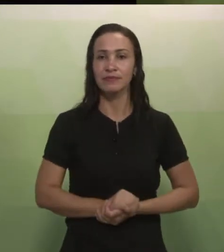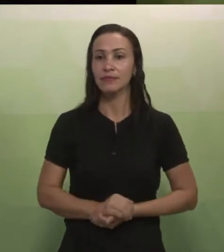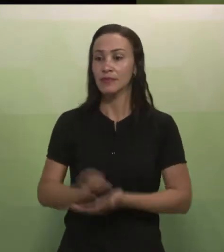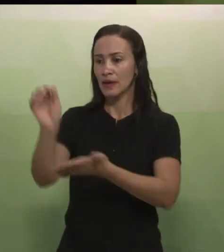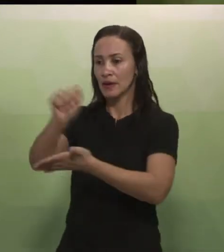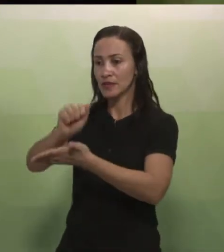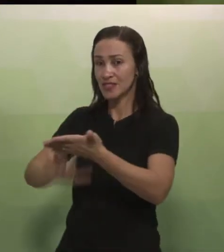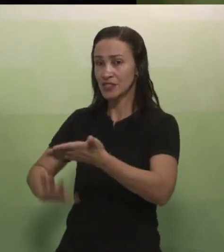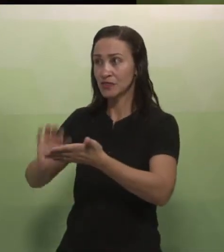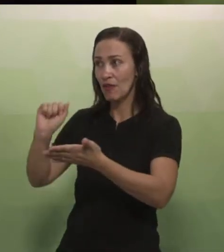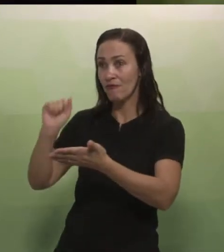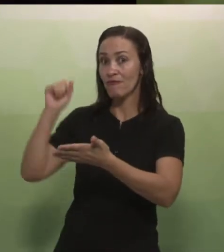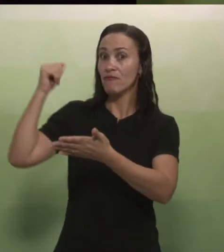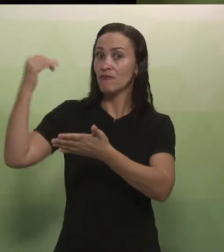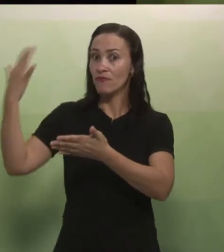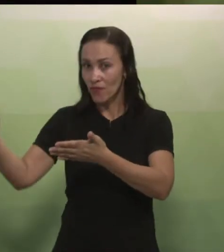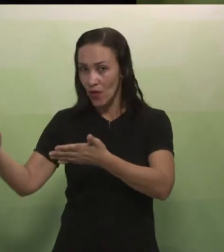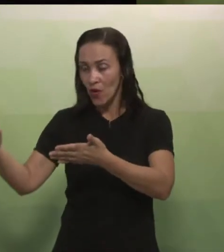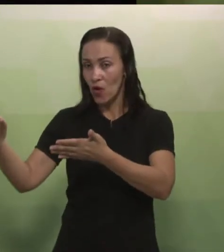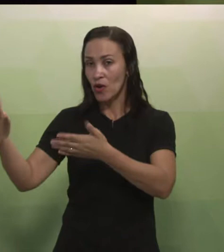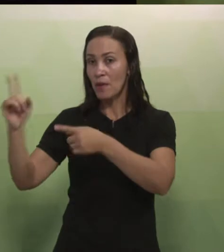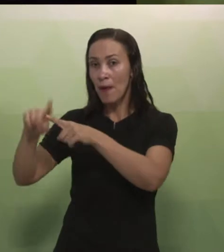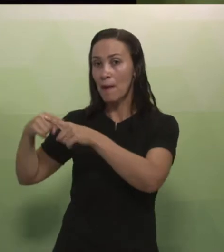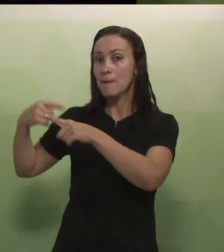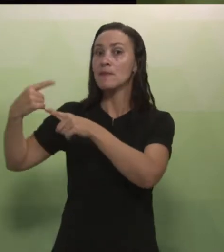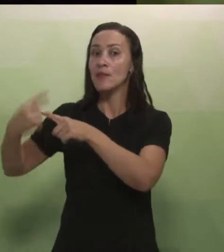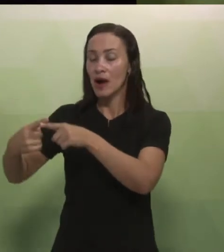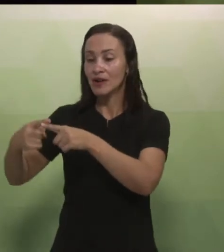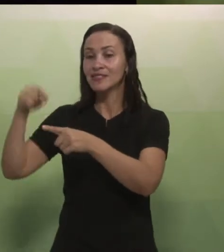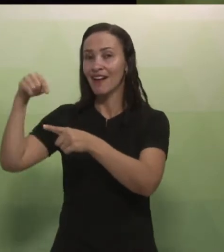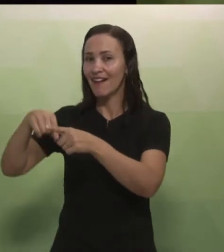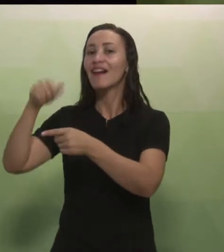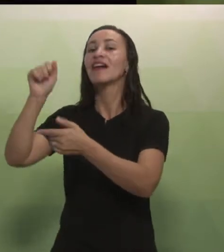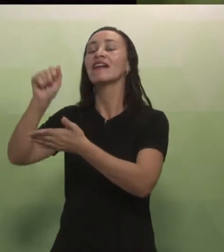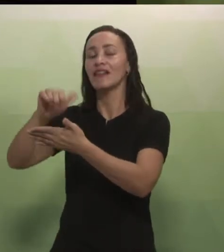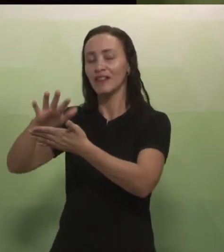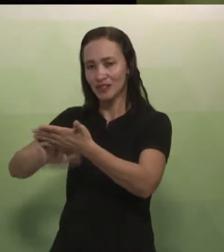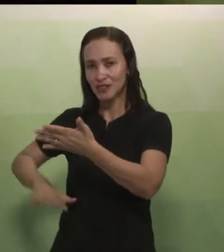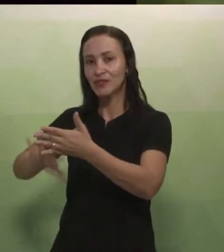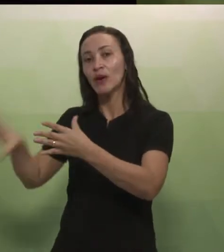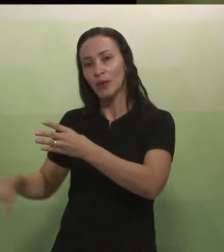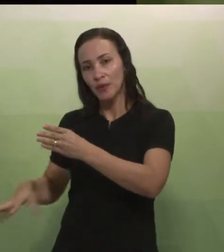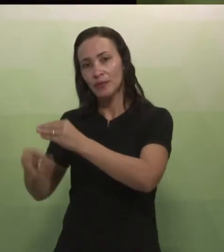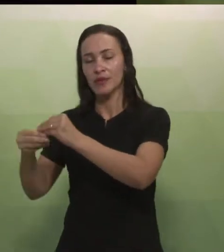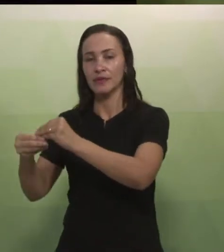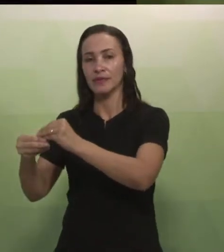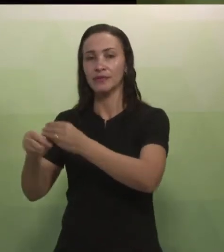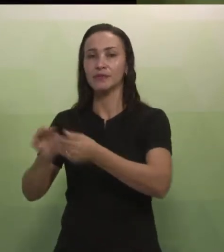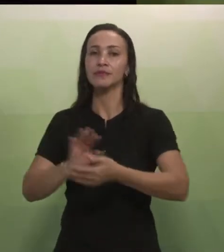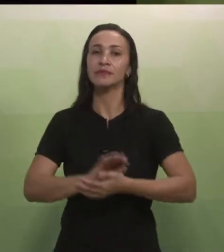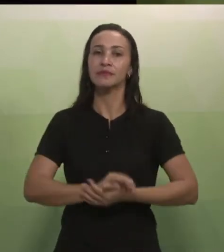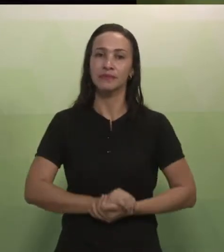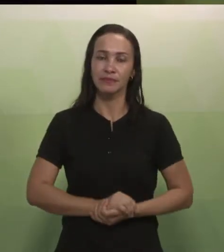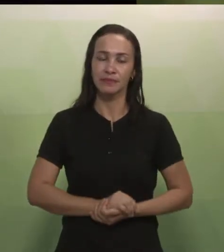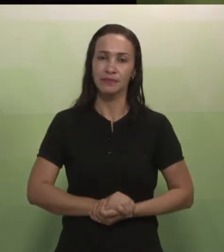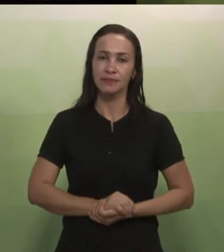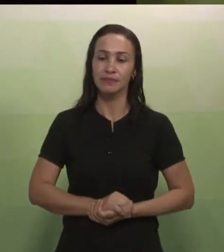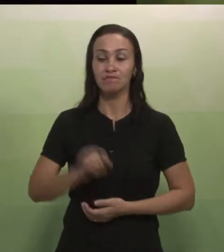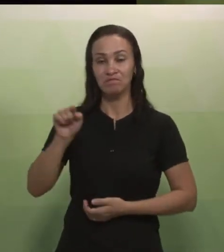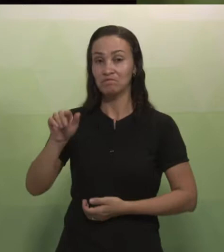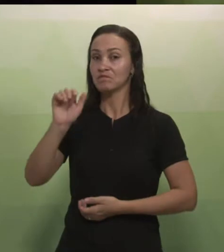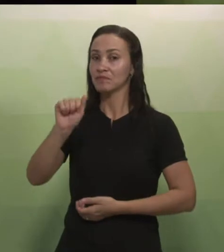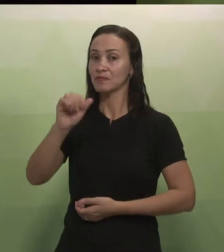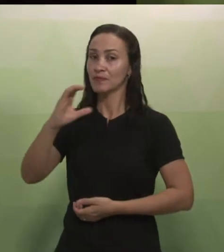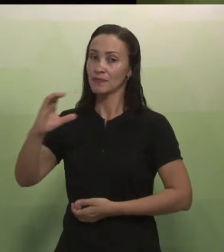as atividades extra que você faz além são as atividades complementares, né? Ou